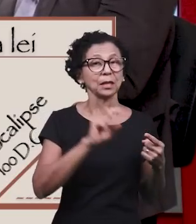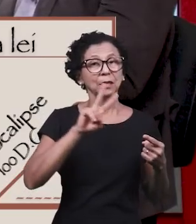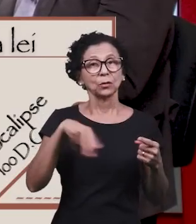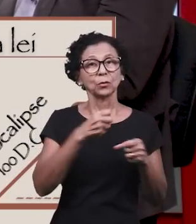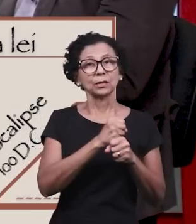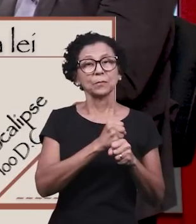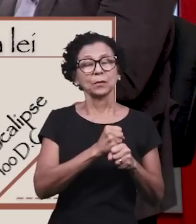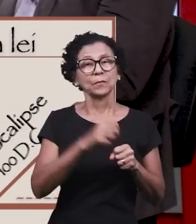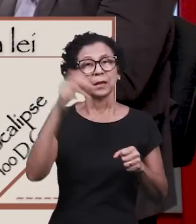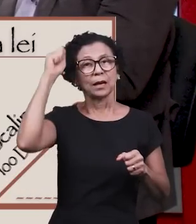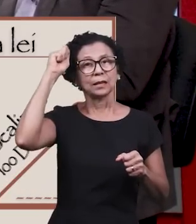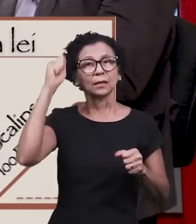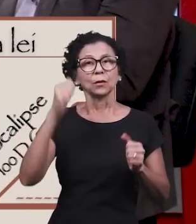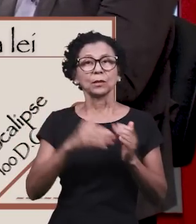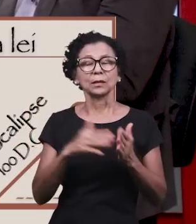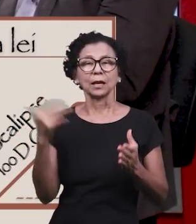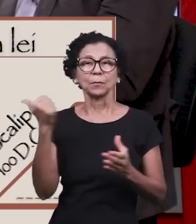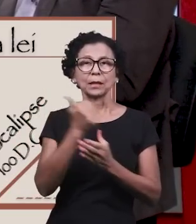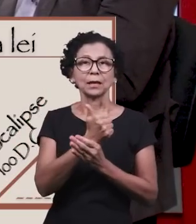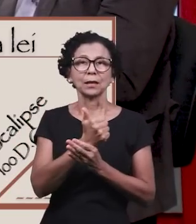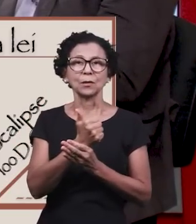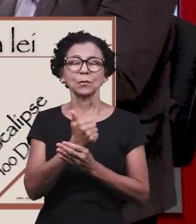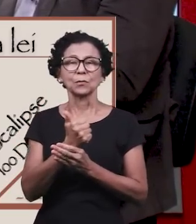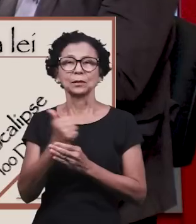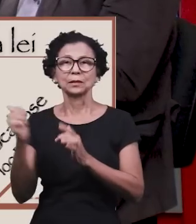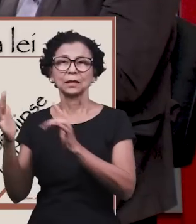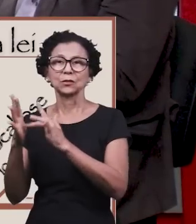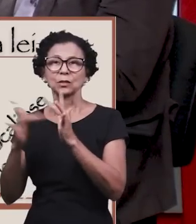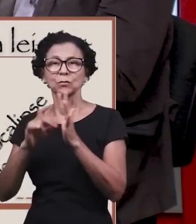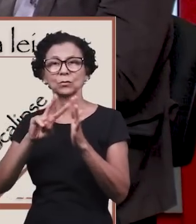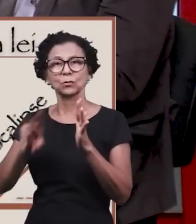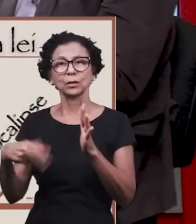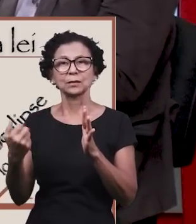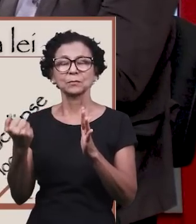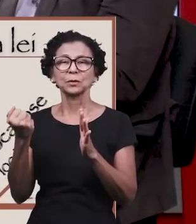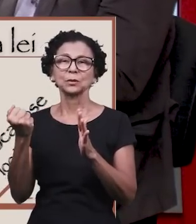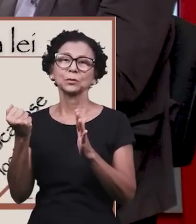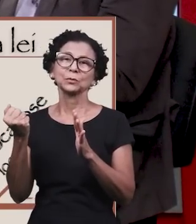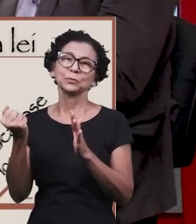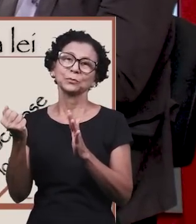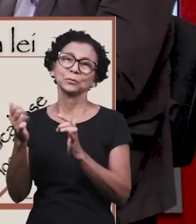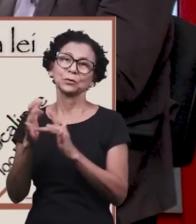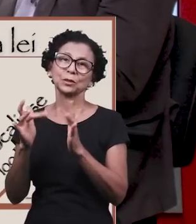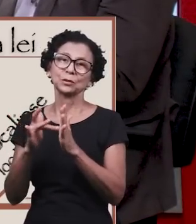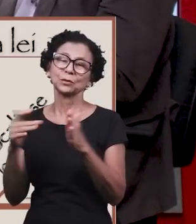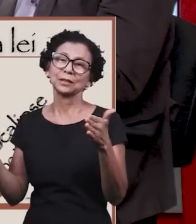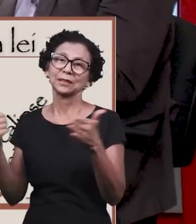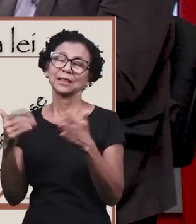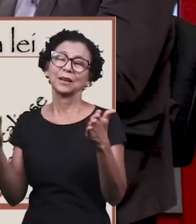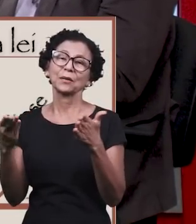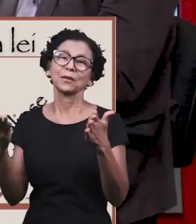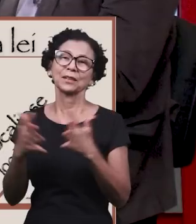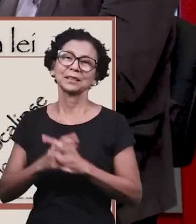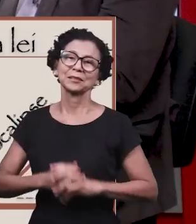ali 4000 anos antes de Cristo. Lembrando que a contagem de